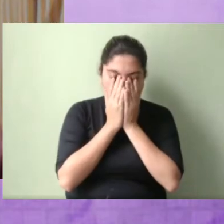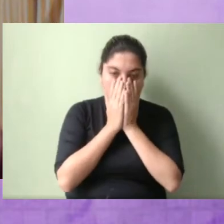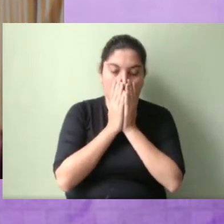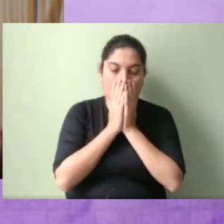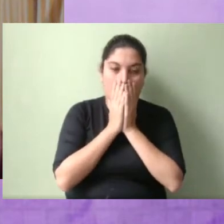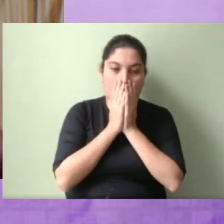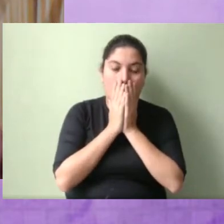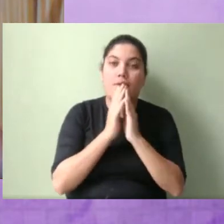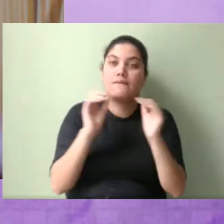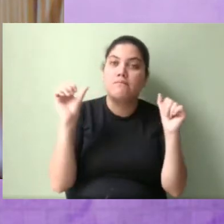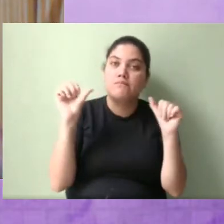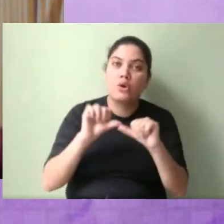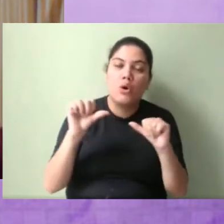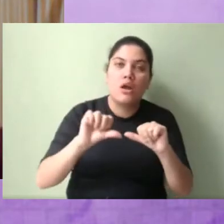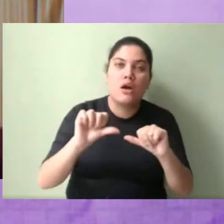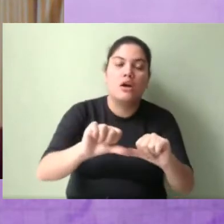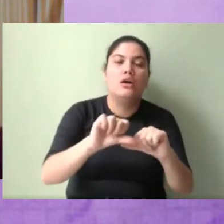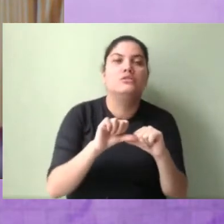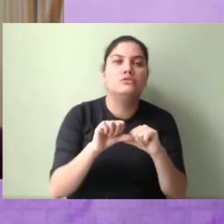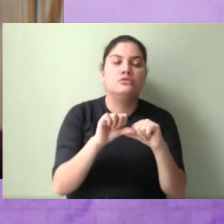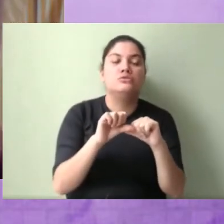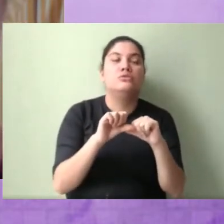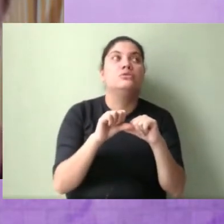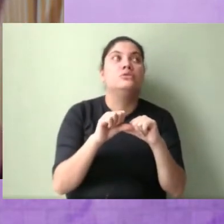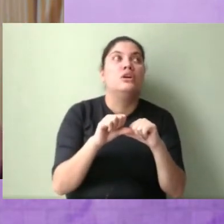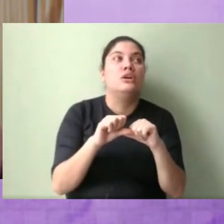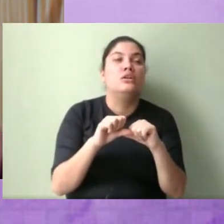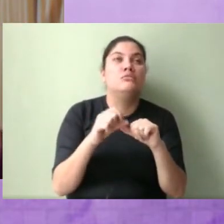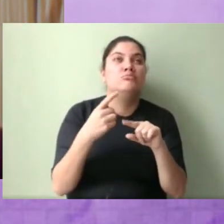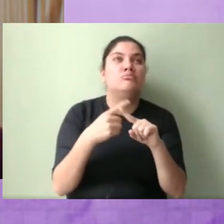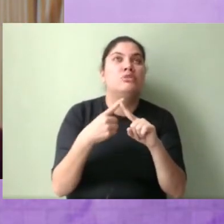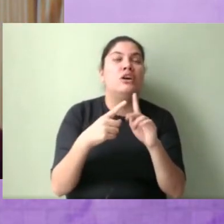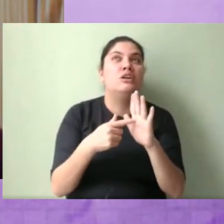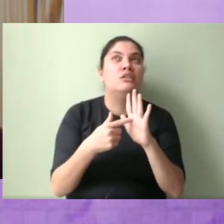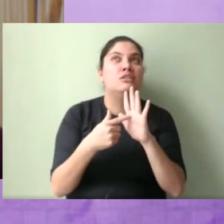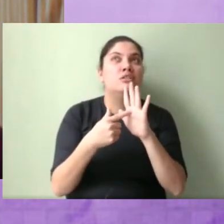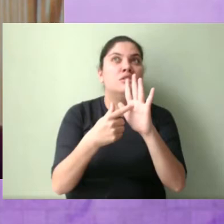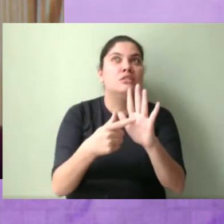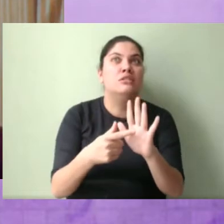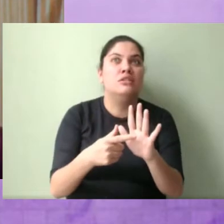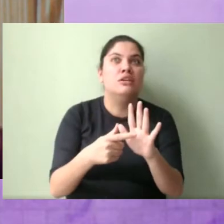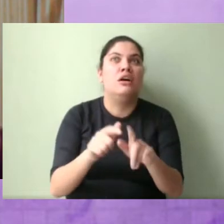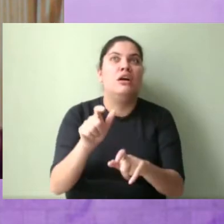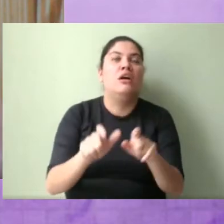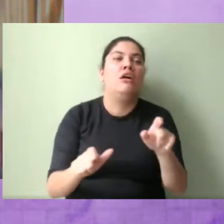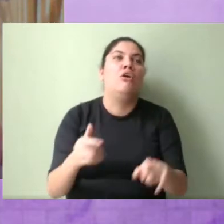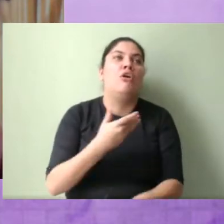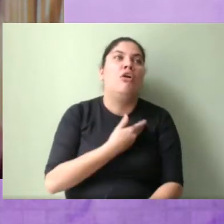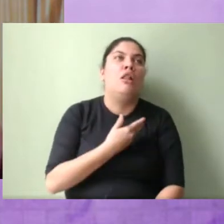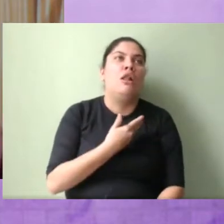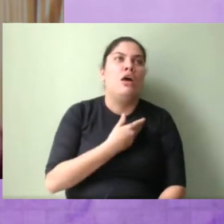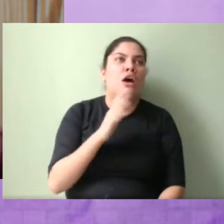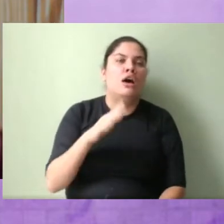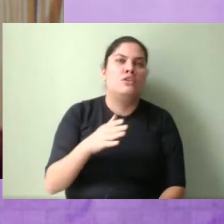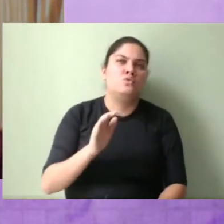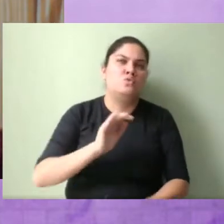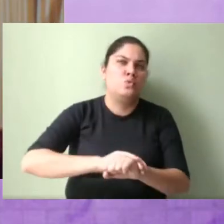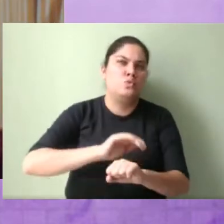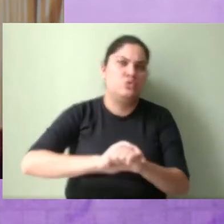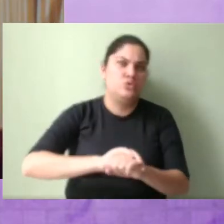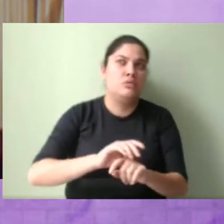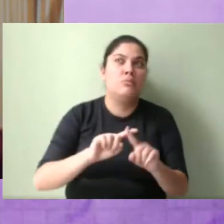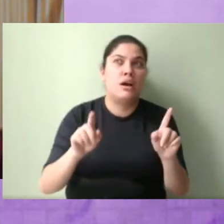nesse mix de fantasia com culpa, com vergonha, né? E aquilo vai piorando